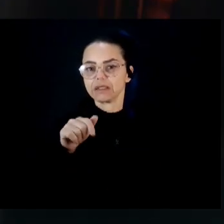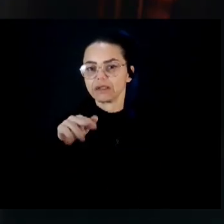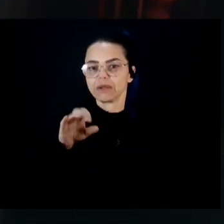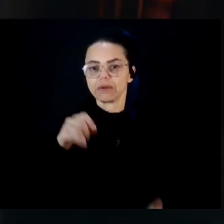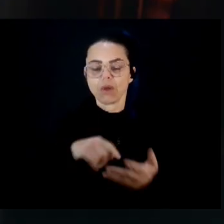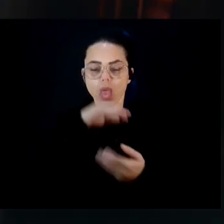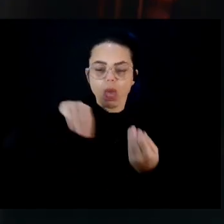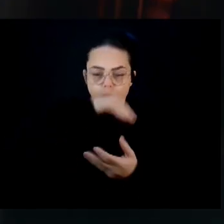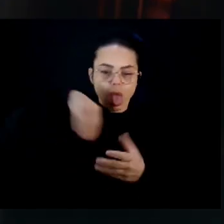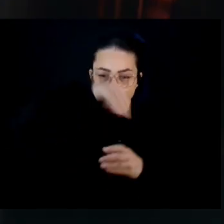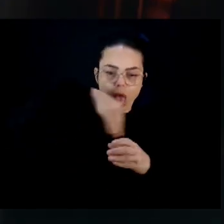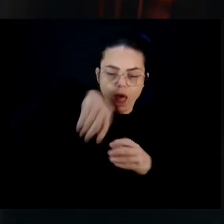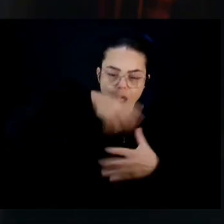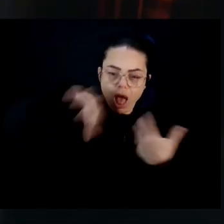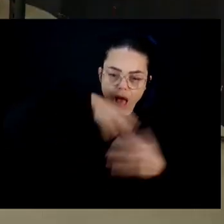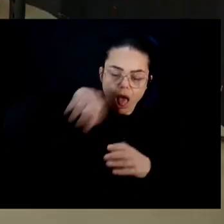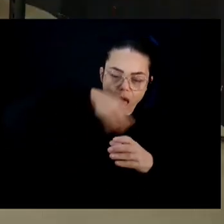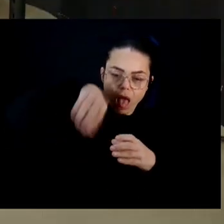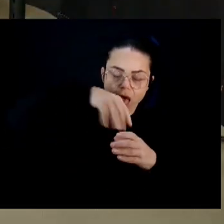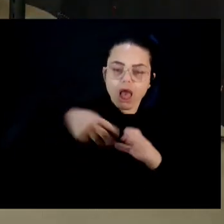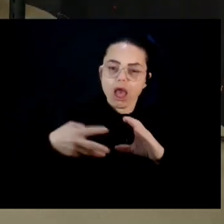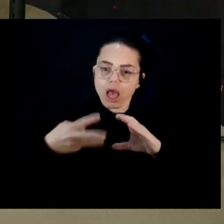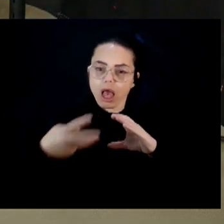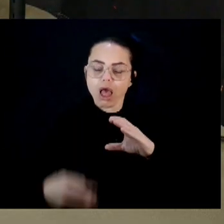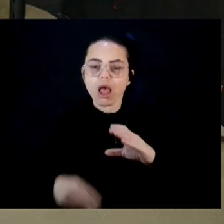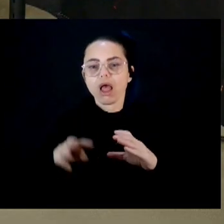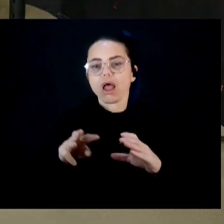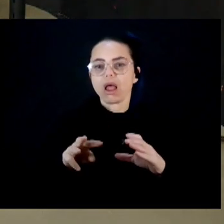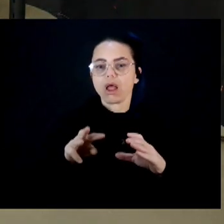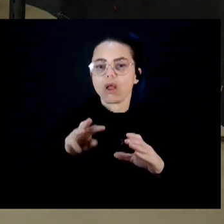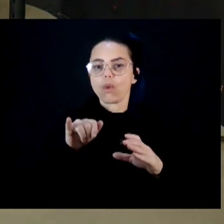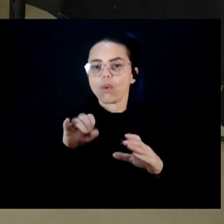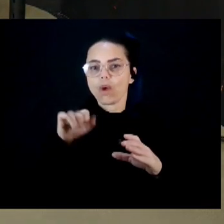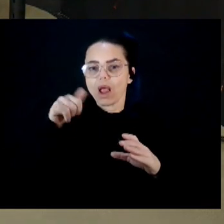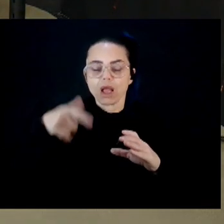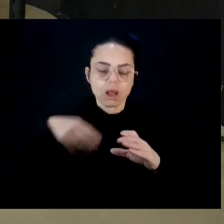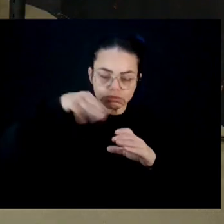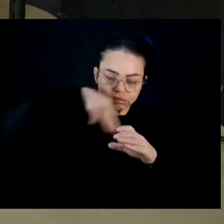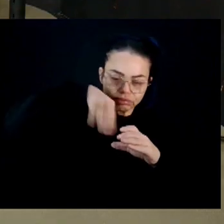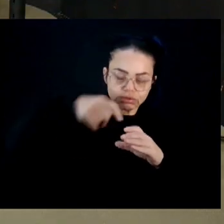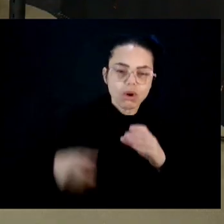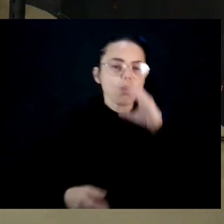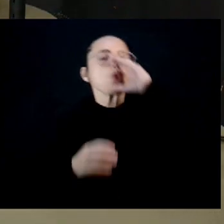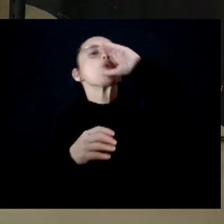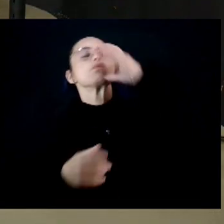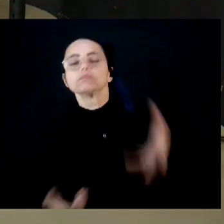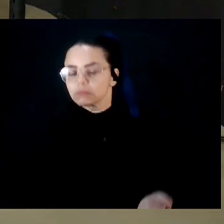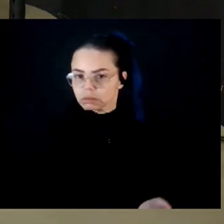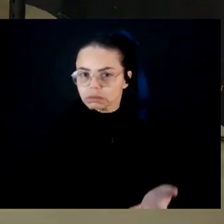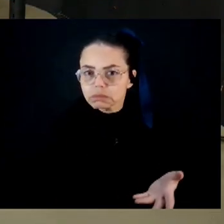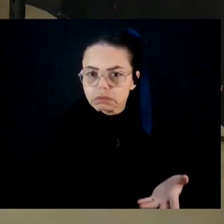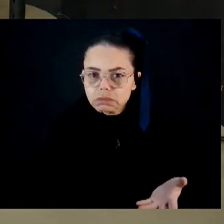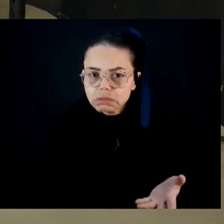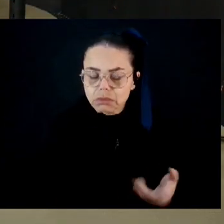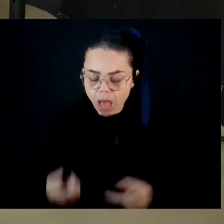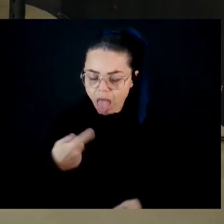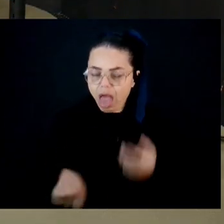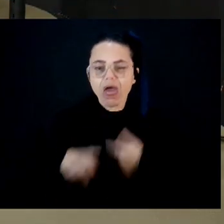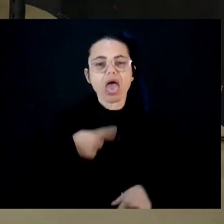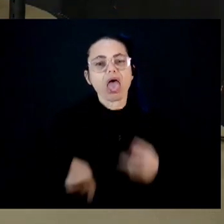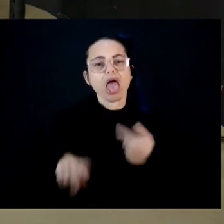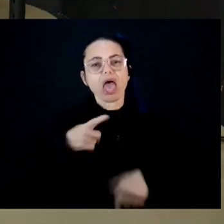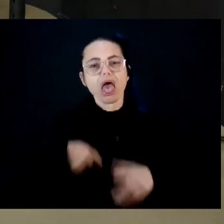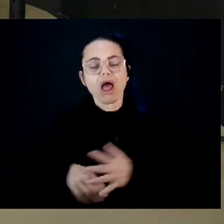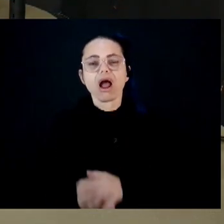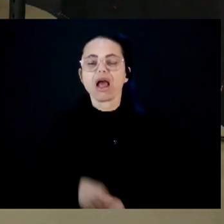potássio, creatina, whey protein, para eu ficar disposto no dia. Poxa vida, o nosso organismo ele vai